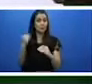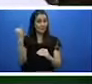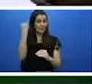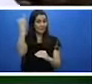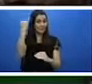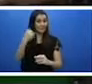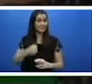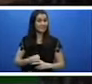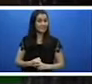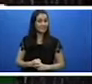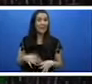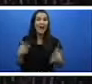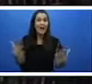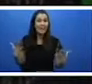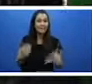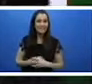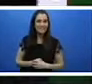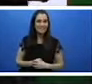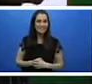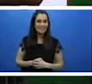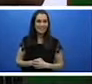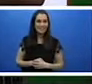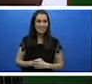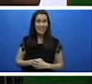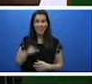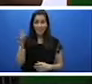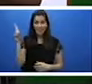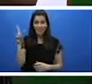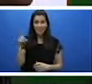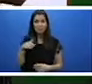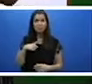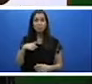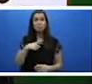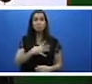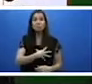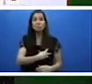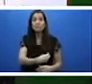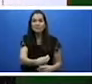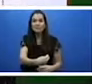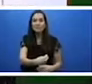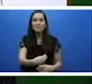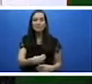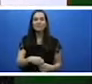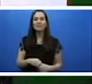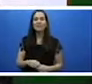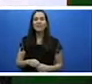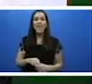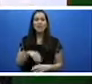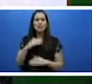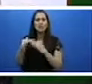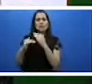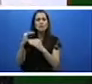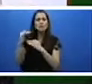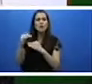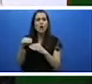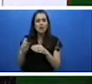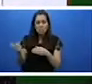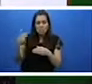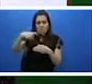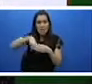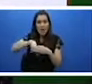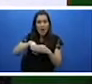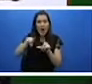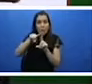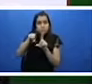É. Sabe qual é? Os filhotes, os mamíferos, se desenvolvem dentro do corpo da mamãe, tá?